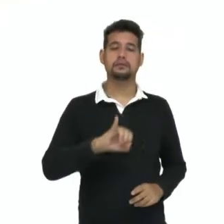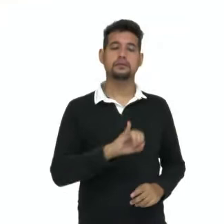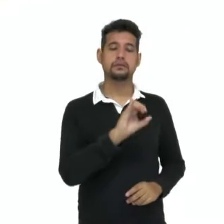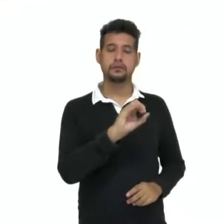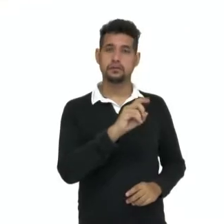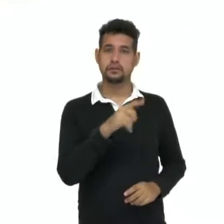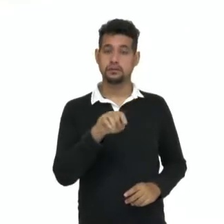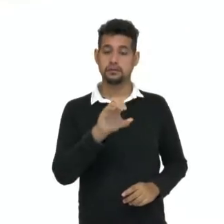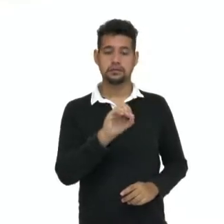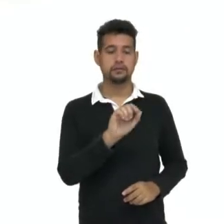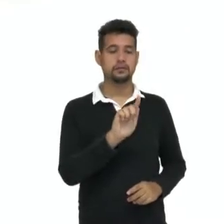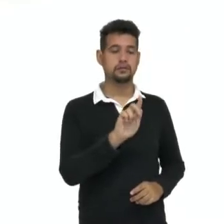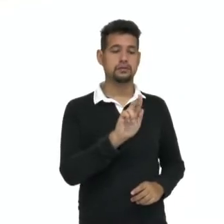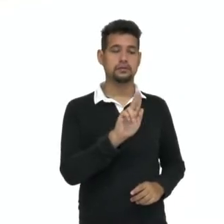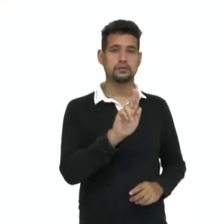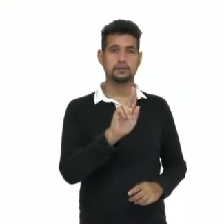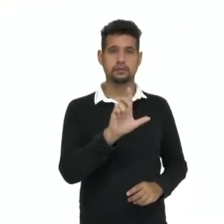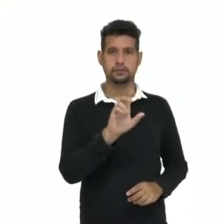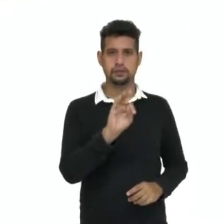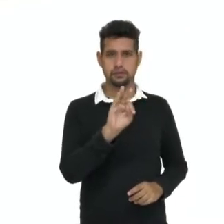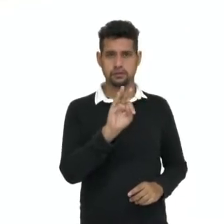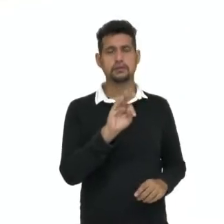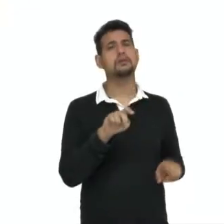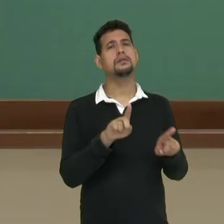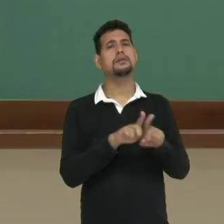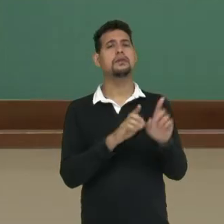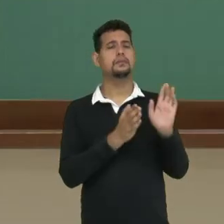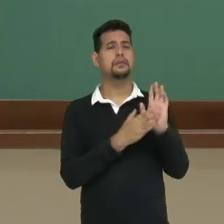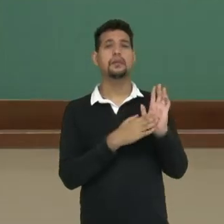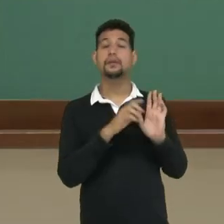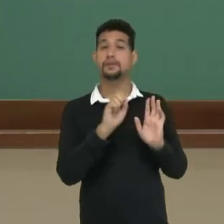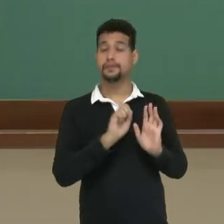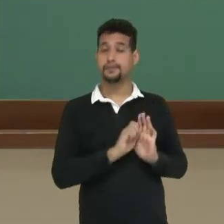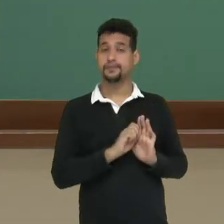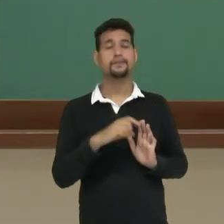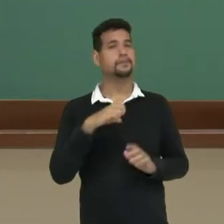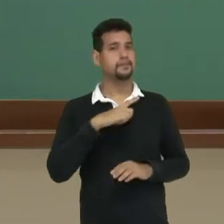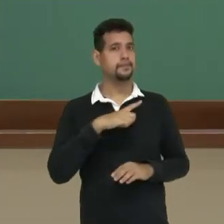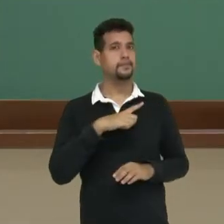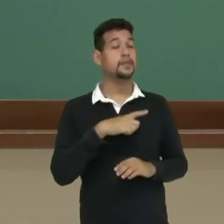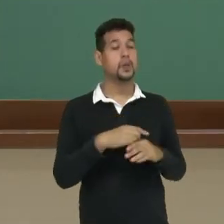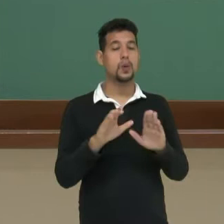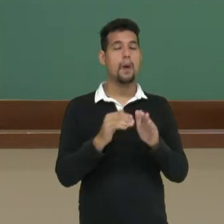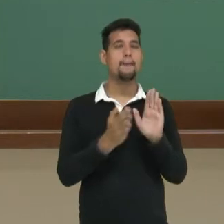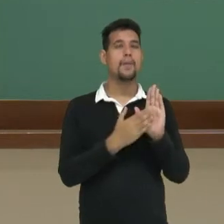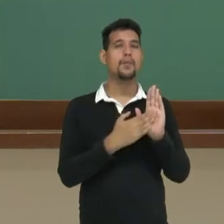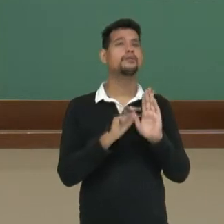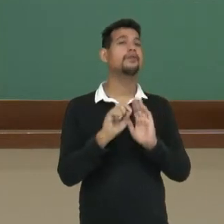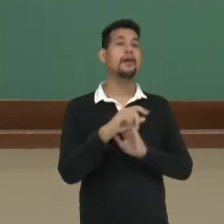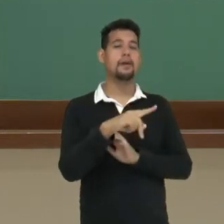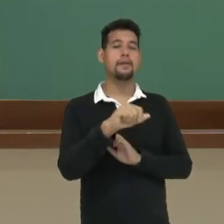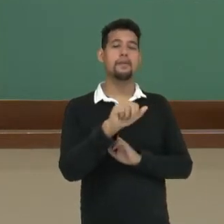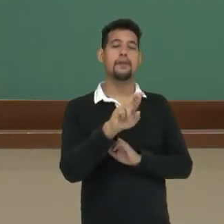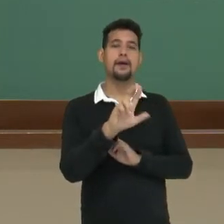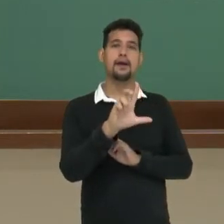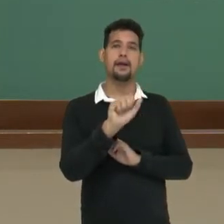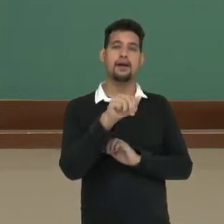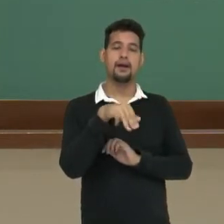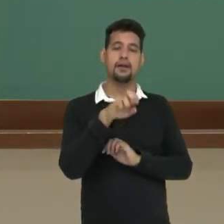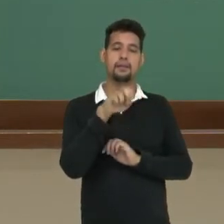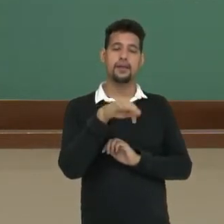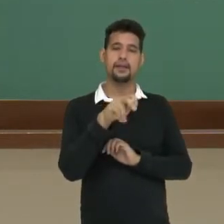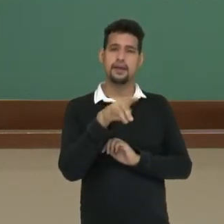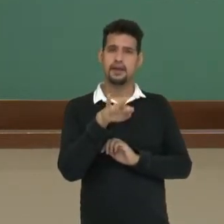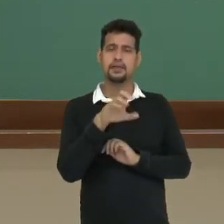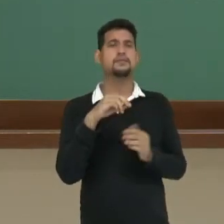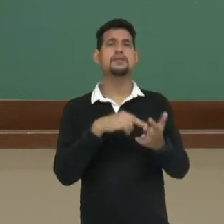64, foi bastante tenso. Para começar, você teve aquela proposta do parlamentarismo, que era justamente limitar os poderes de João